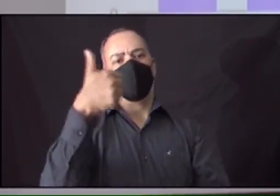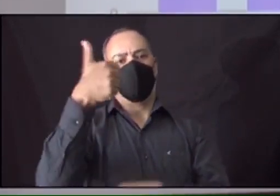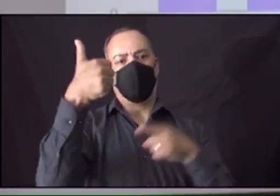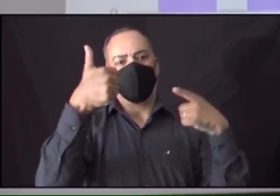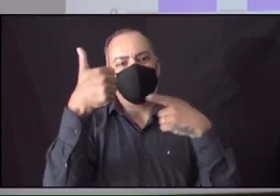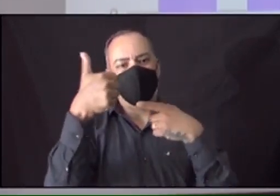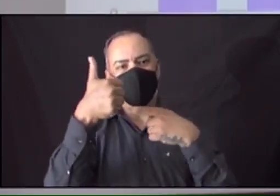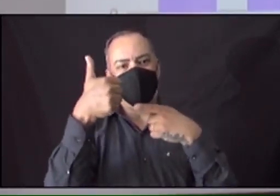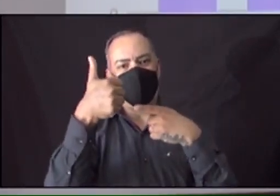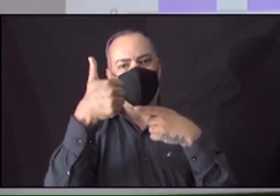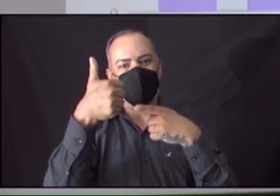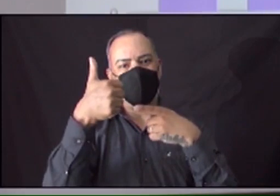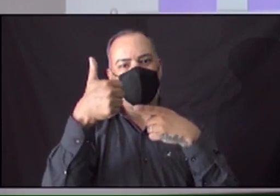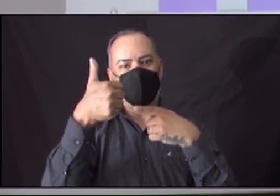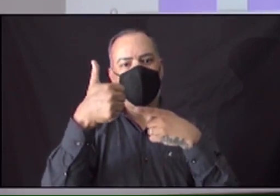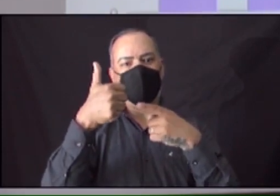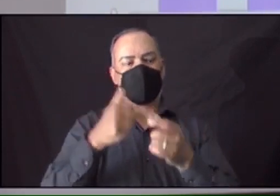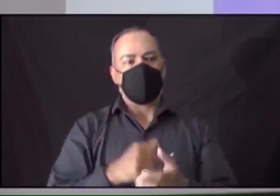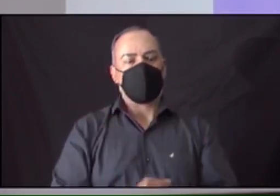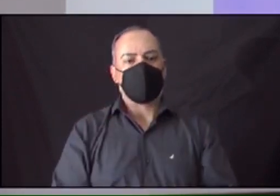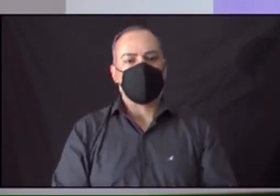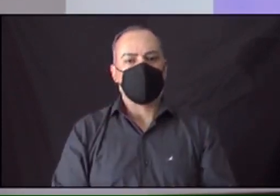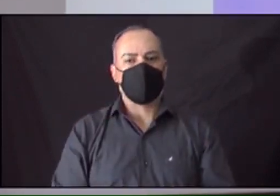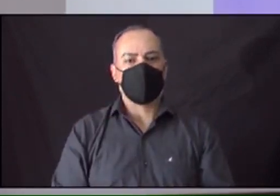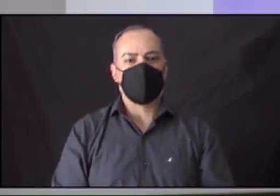a 40 nos últimos 17 dias.